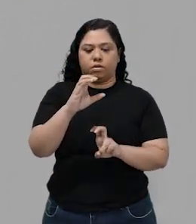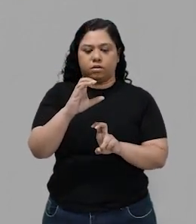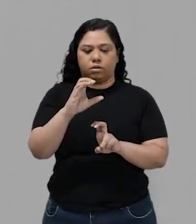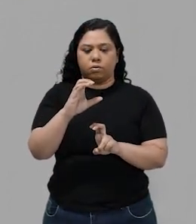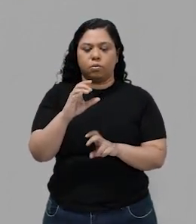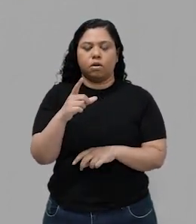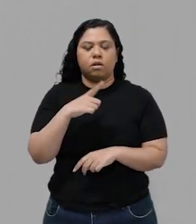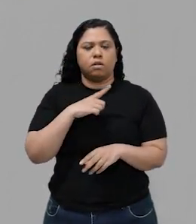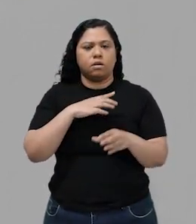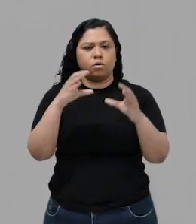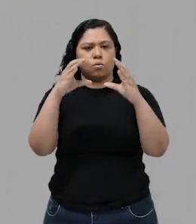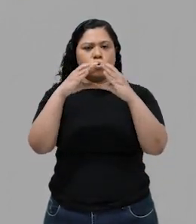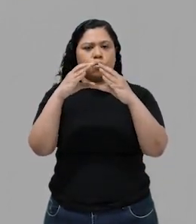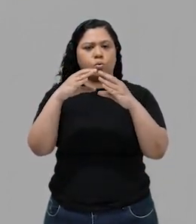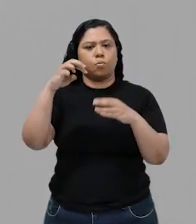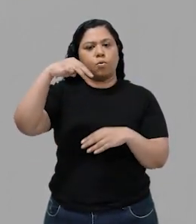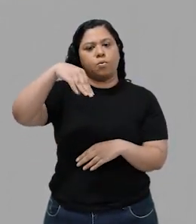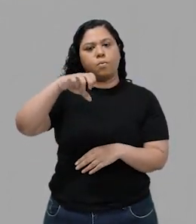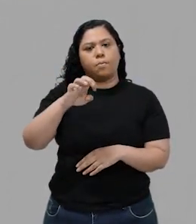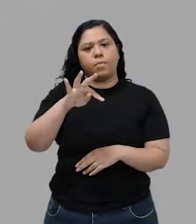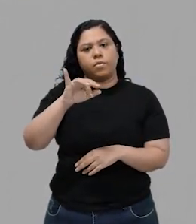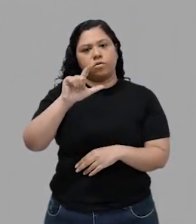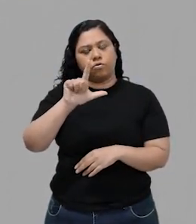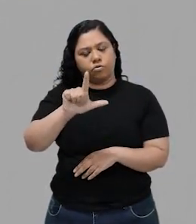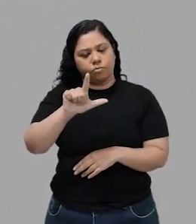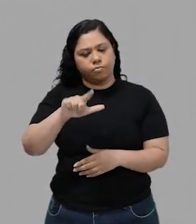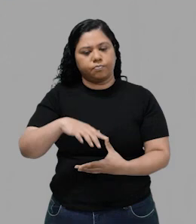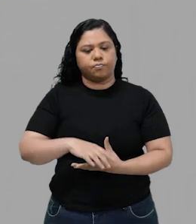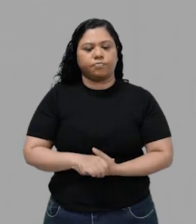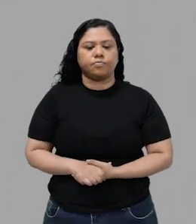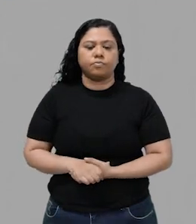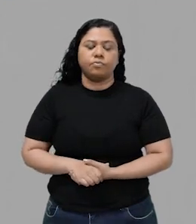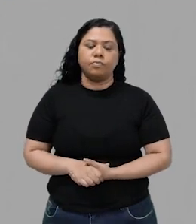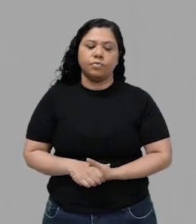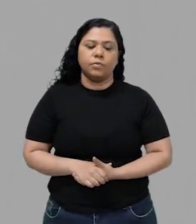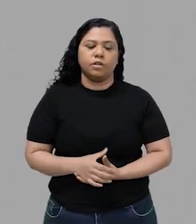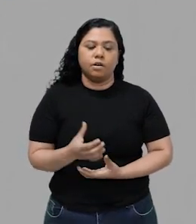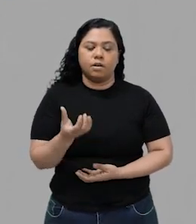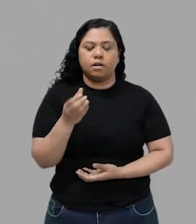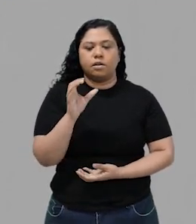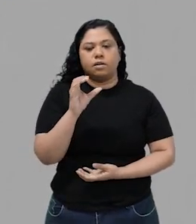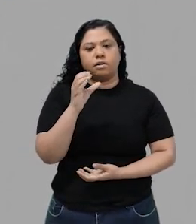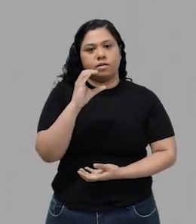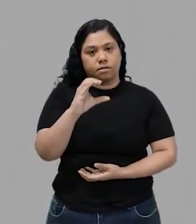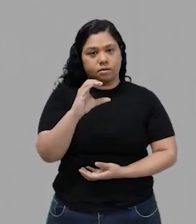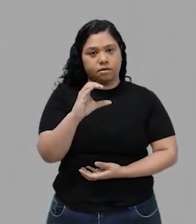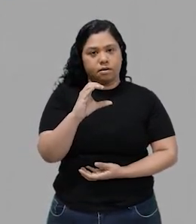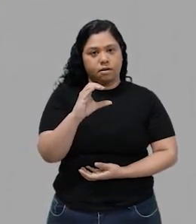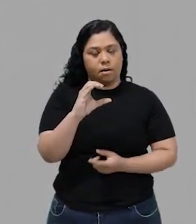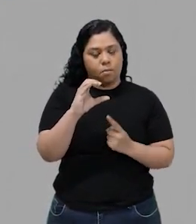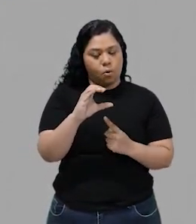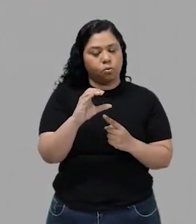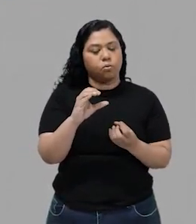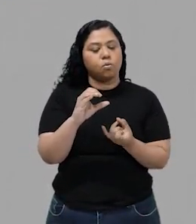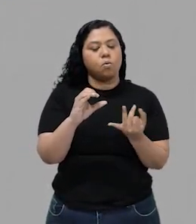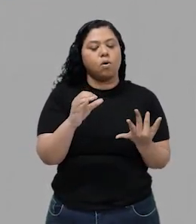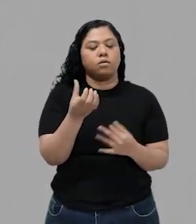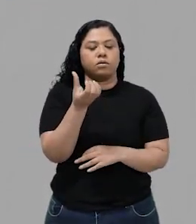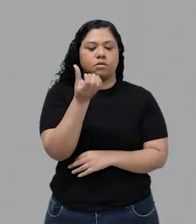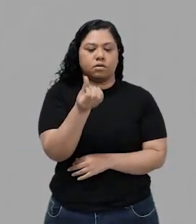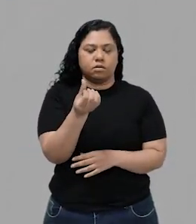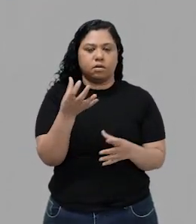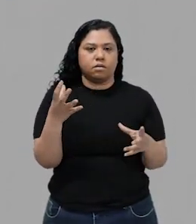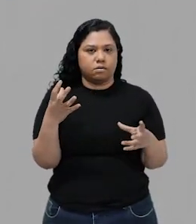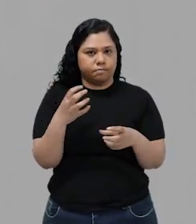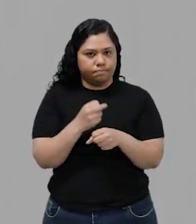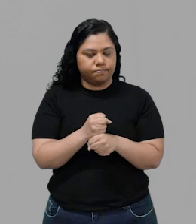5-metil. A cadeia principal são 6 carbonos, né? X, 6 carbonos, X. Ligações simples entre